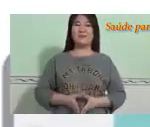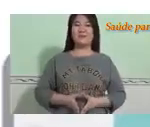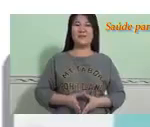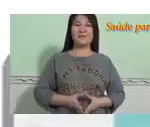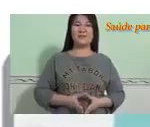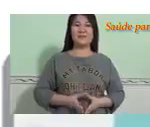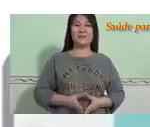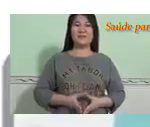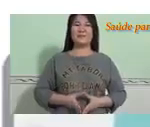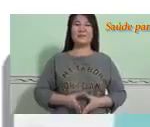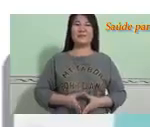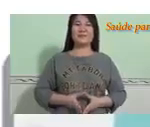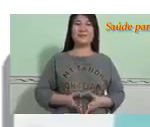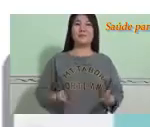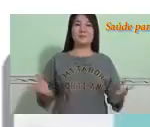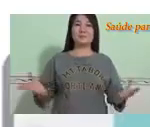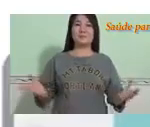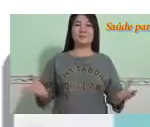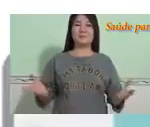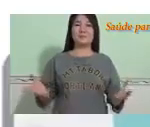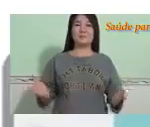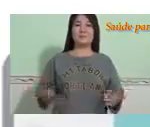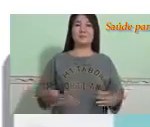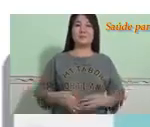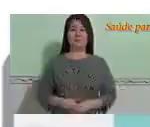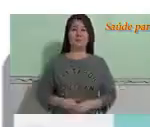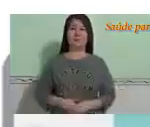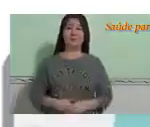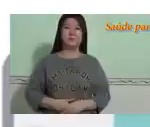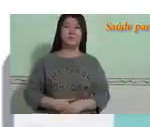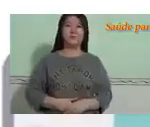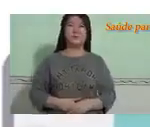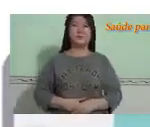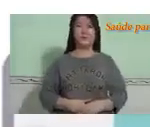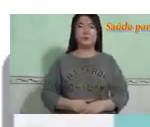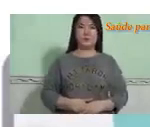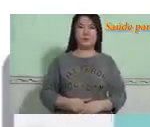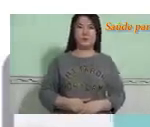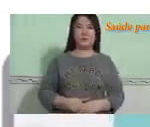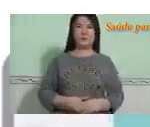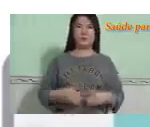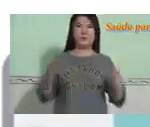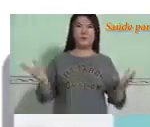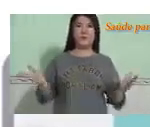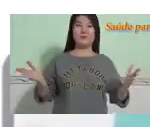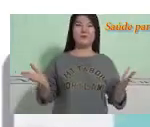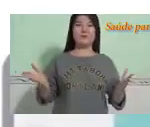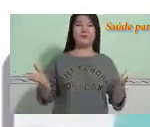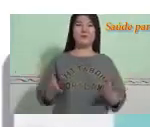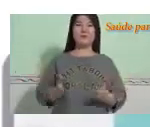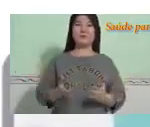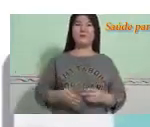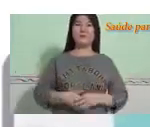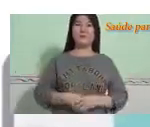do método anticoncepcional. Método anticoncepcional indicado: não quer tomar a pílula ou esquecer frequentemente de tomar